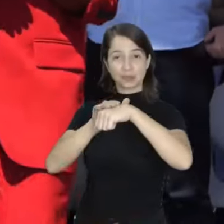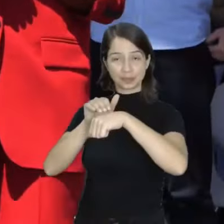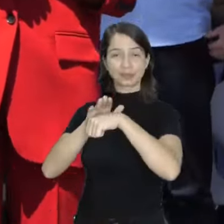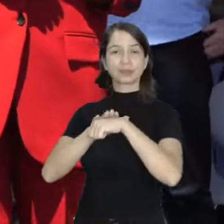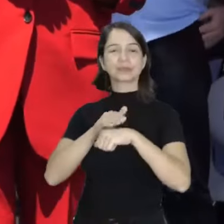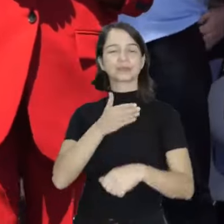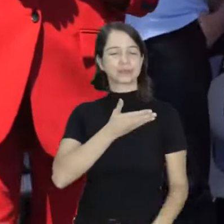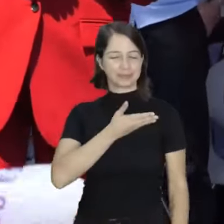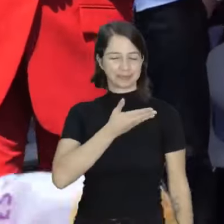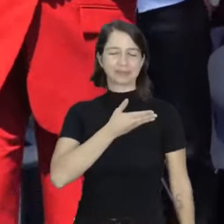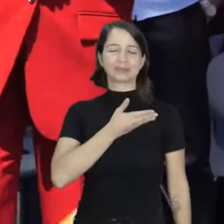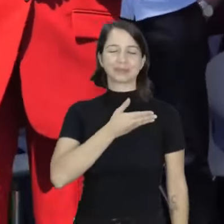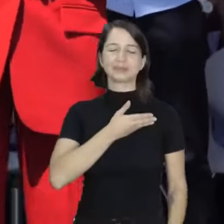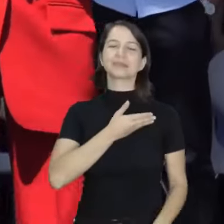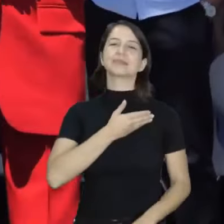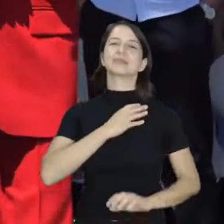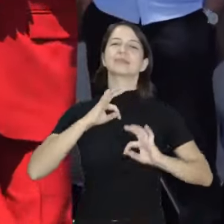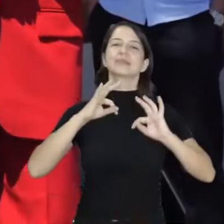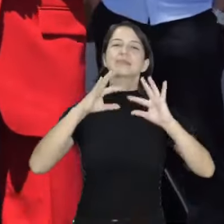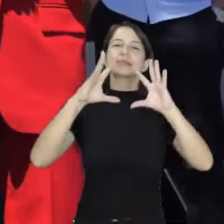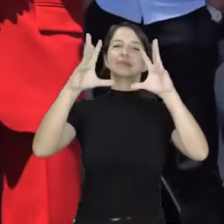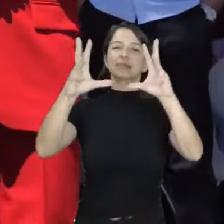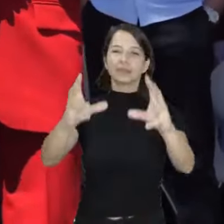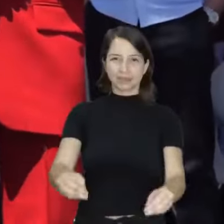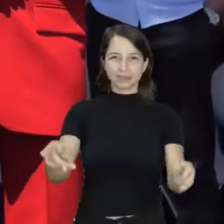do Estado de Santa Catarina.